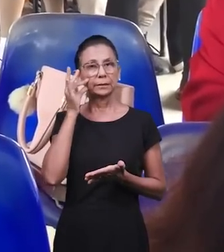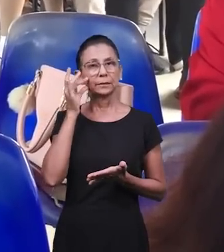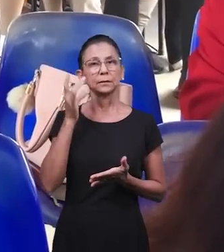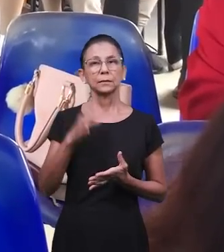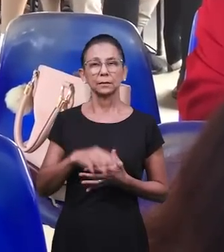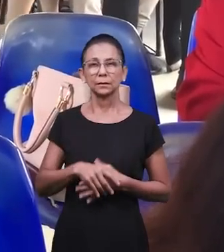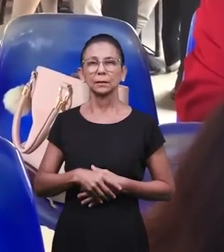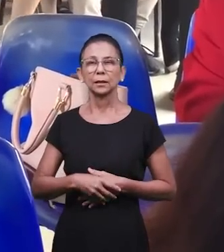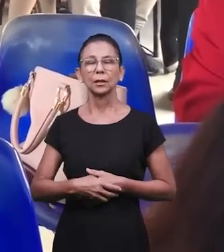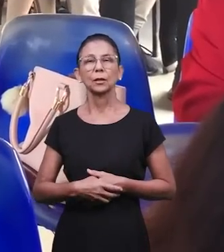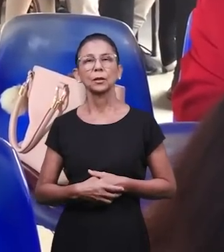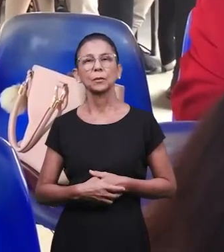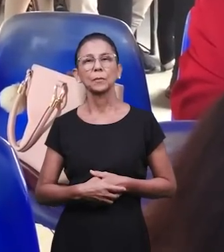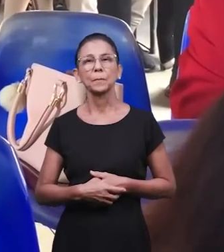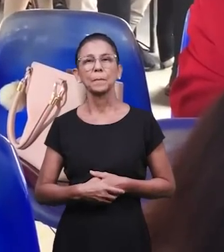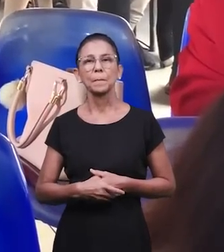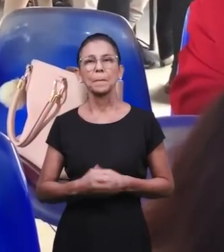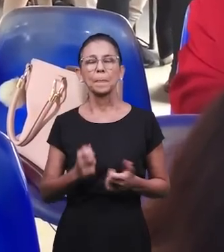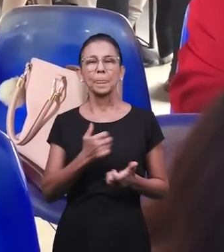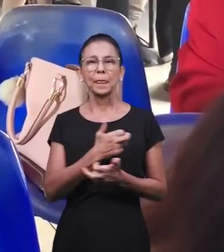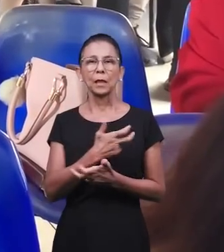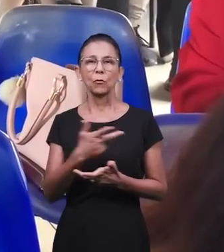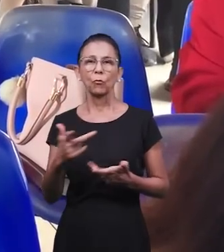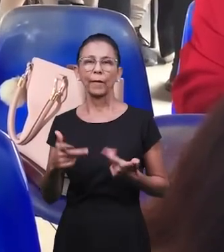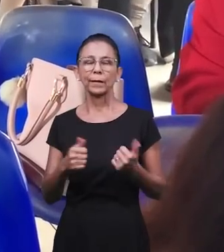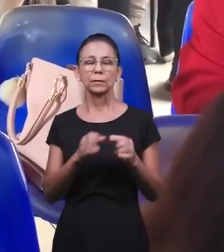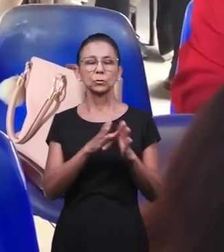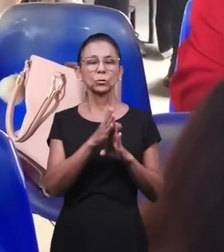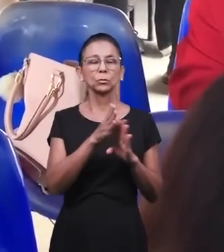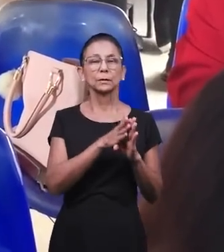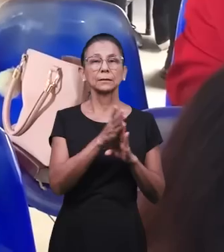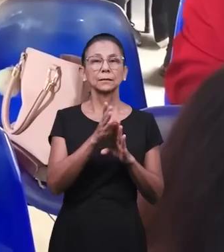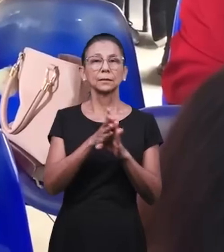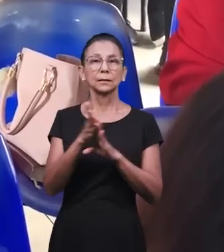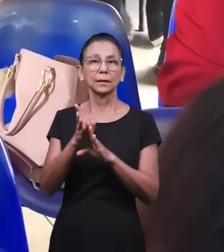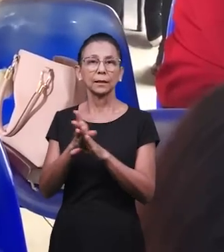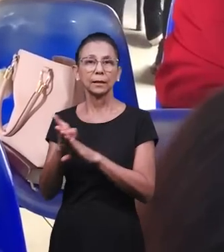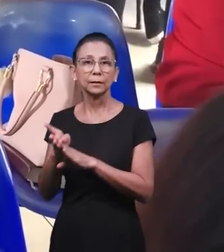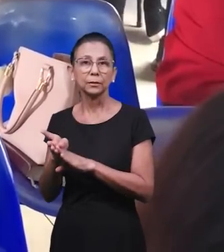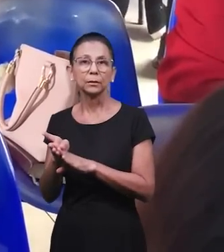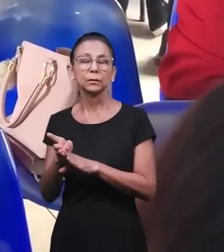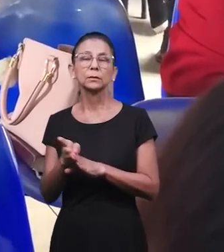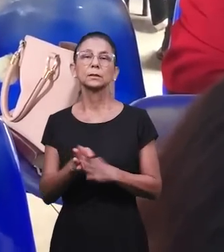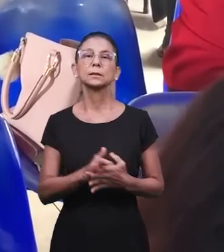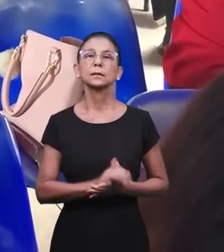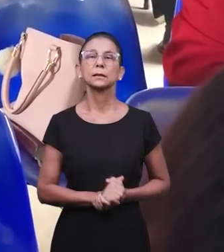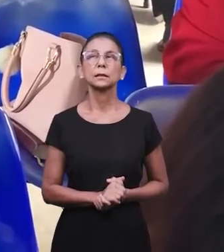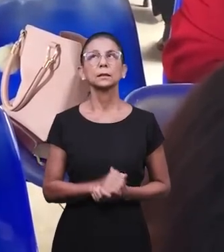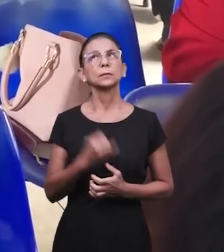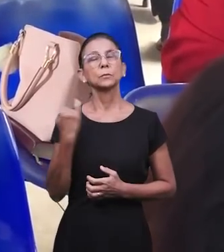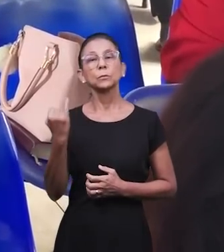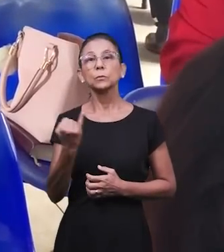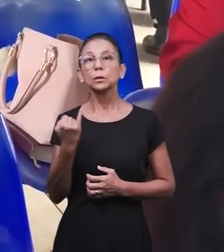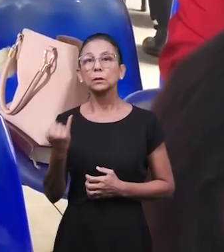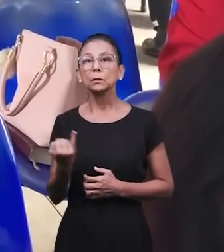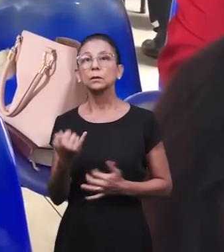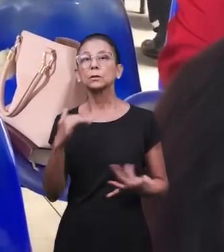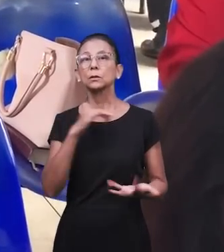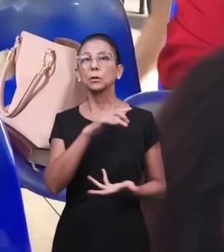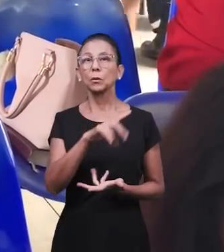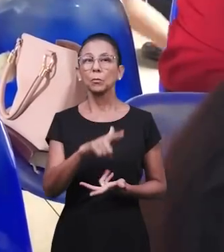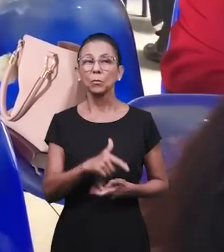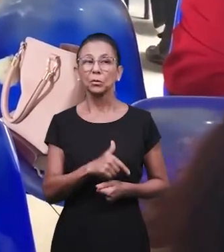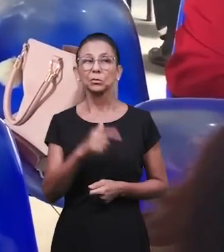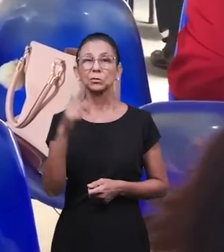porque elas deram diretrizes e orientações para a nossa vida enquanto jovens. E é sempre muito importante no mundo que a gente está, cheio de